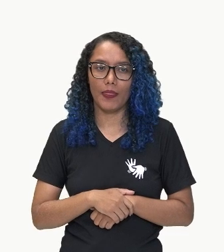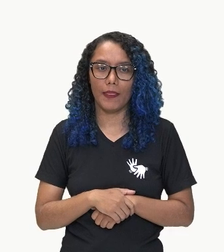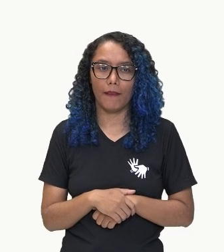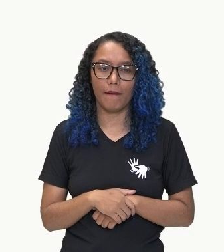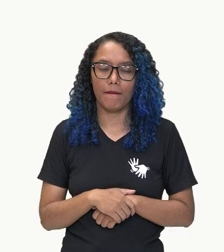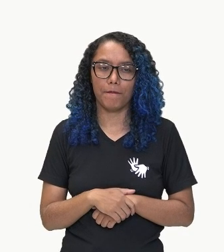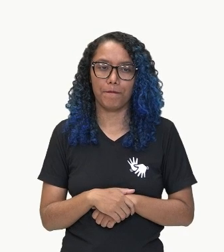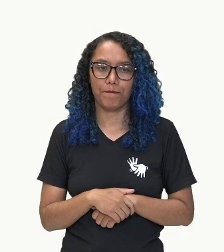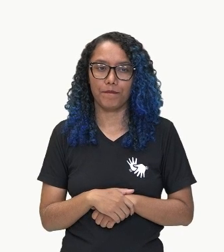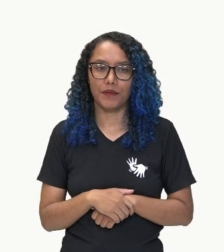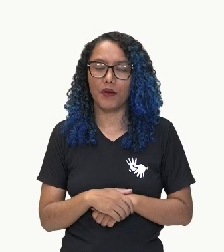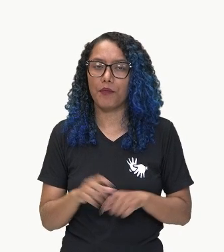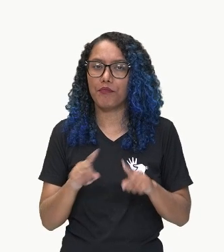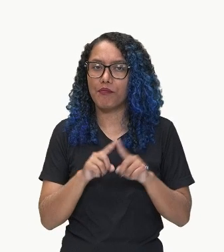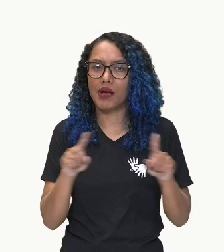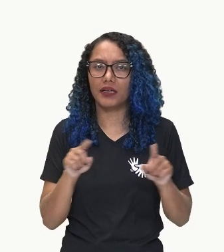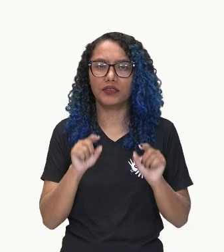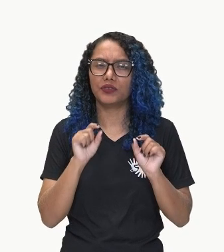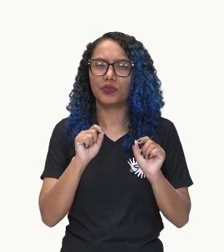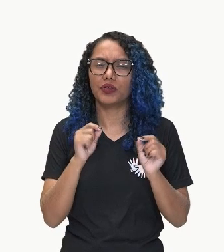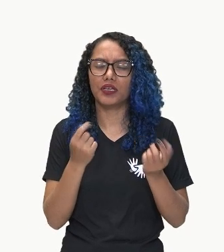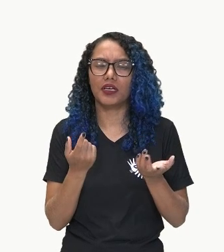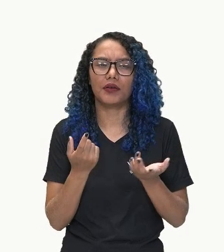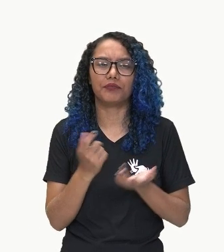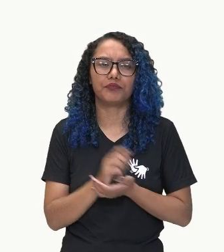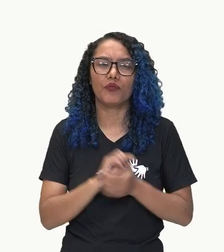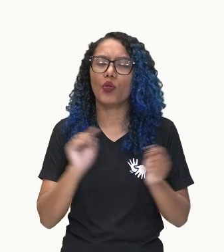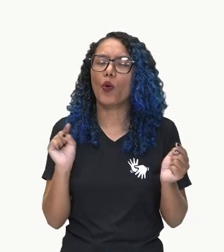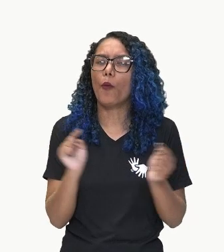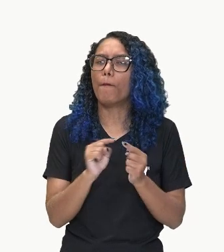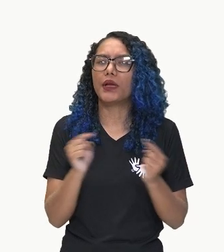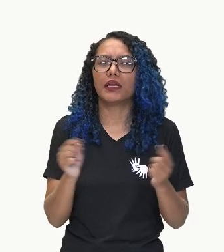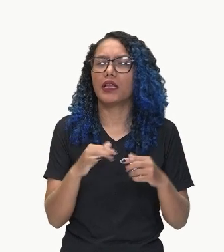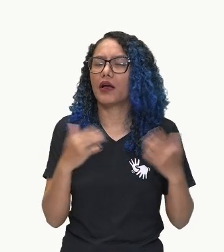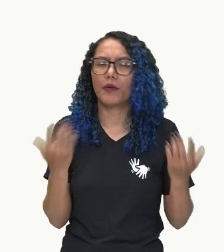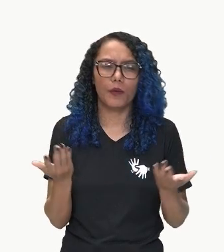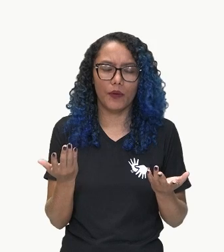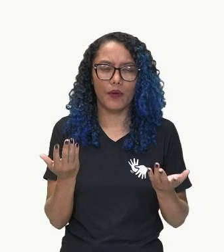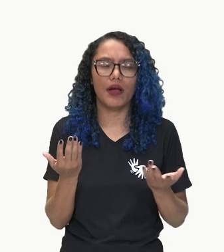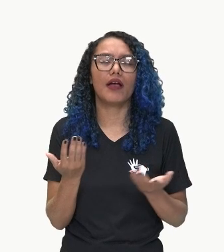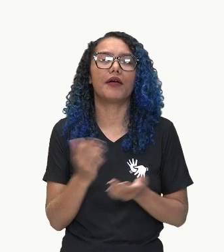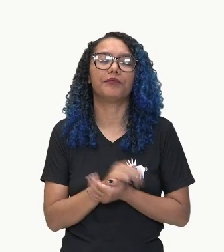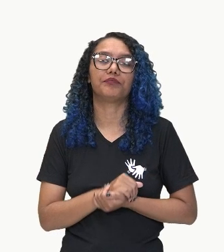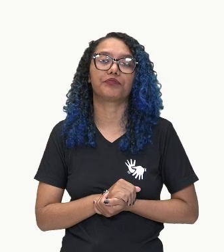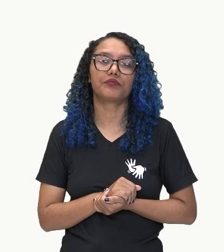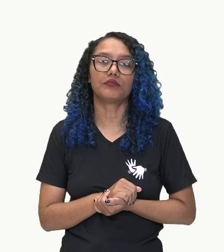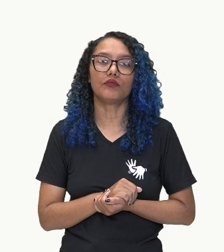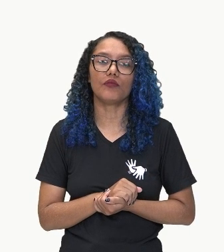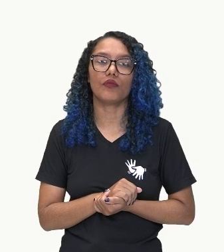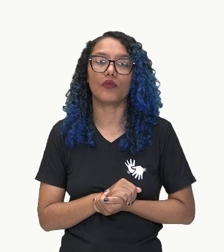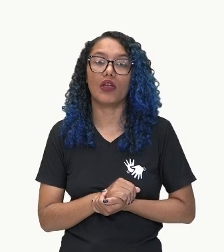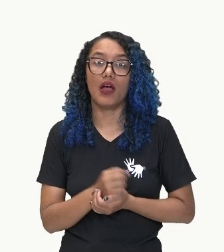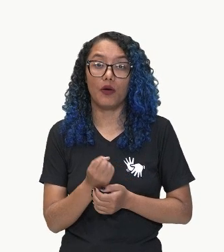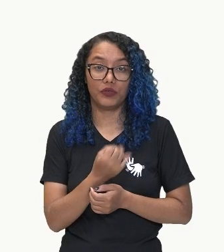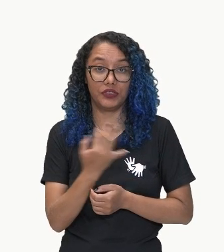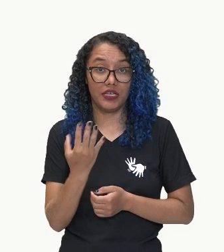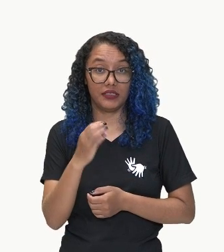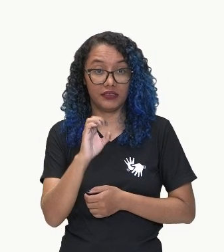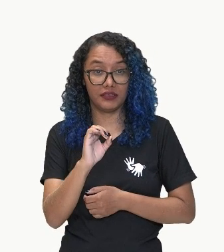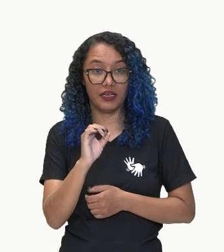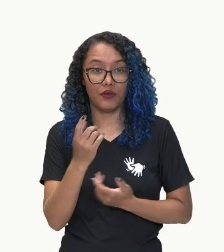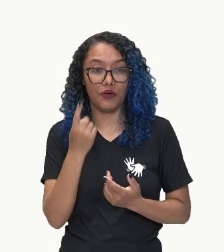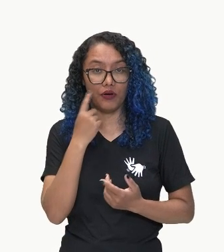a quantidade de zeros que aparecem lá no denominador. Então, preste atenção aqui no primeiro exemplo.